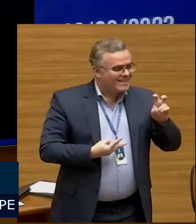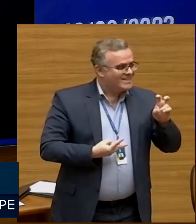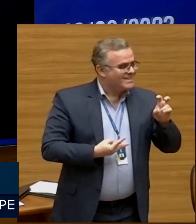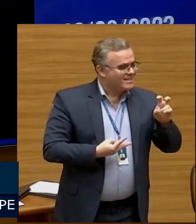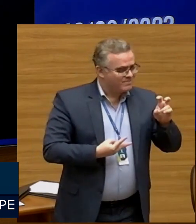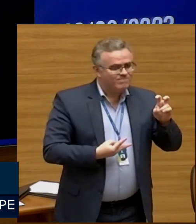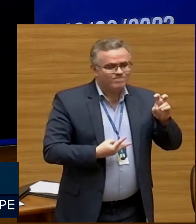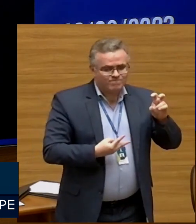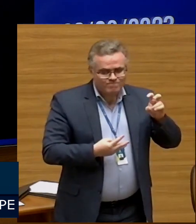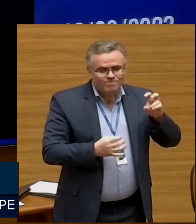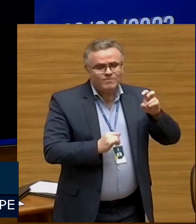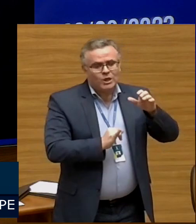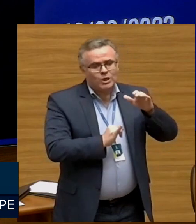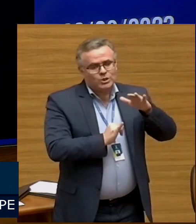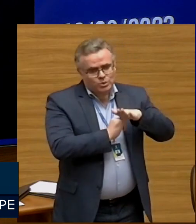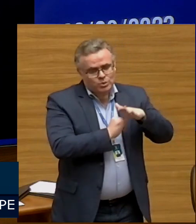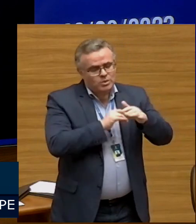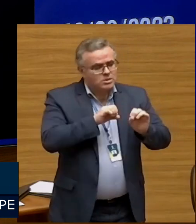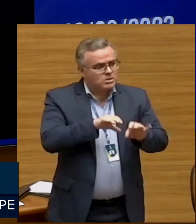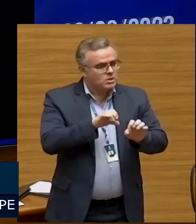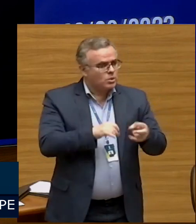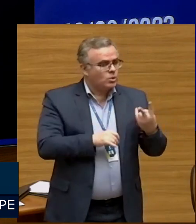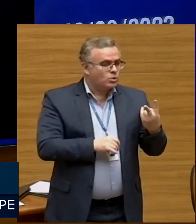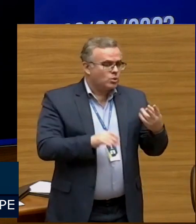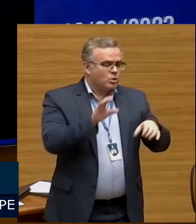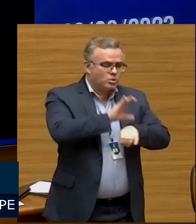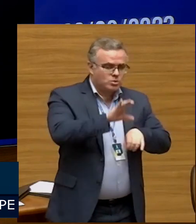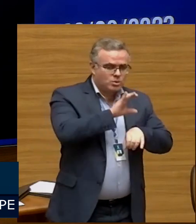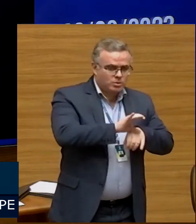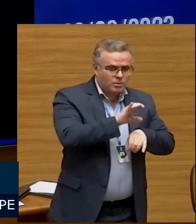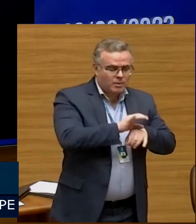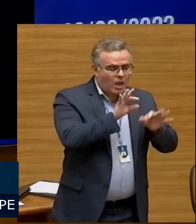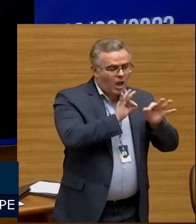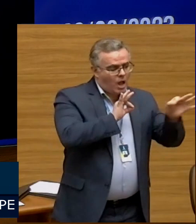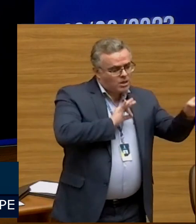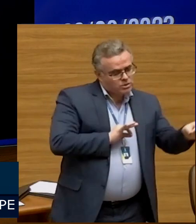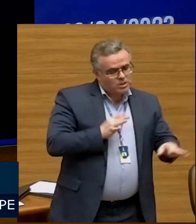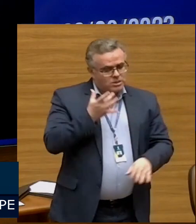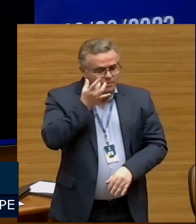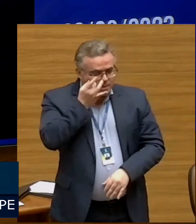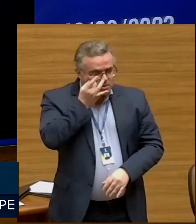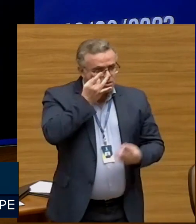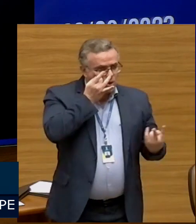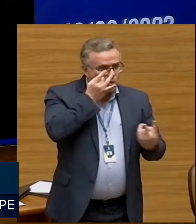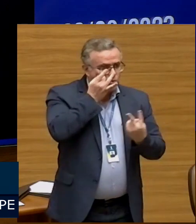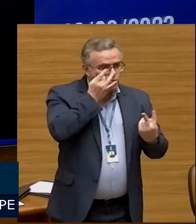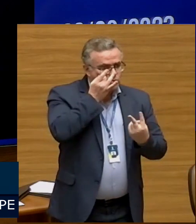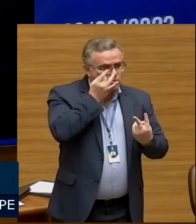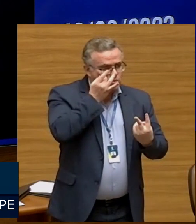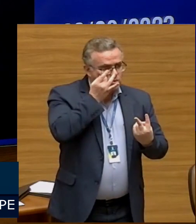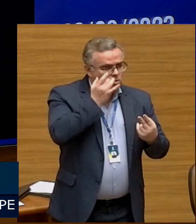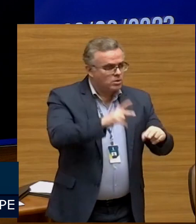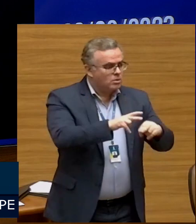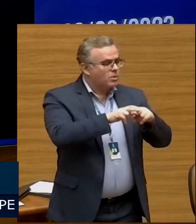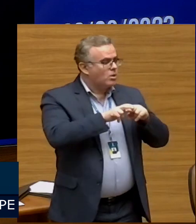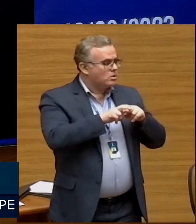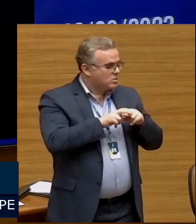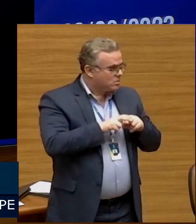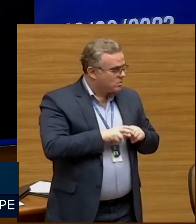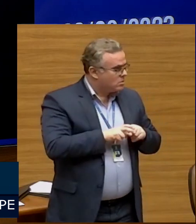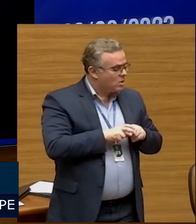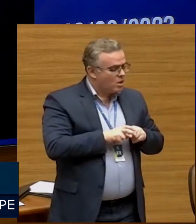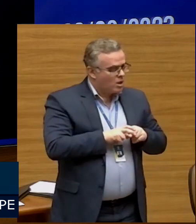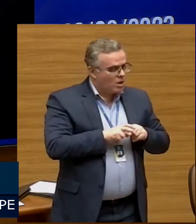ensino ofertam os 2 cursos na modalidade à distância. Então, a oferta dos cursos, é isso que eu quero